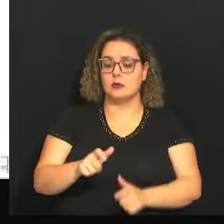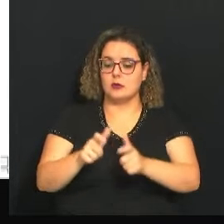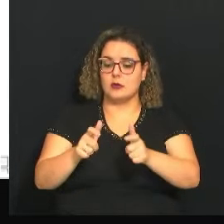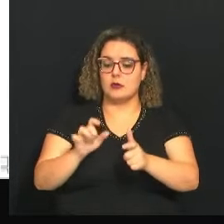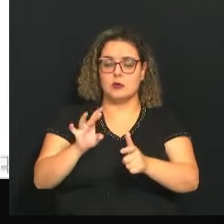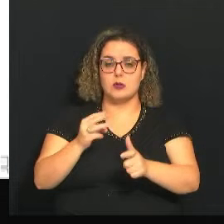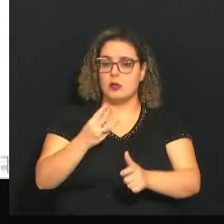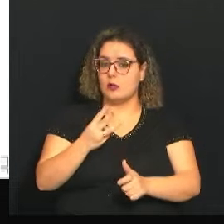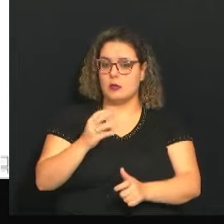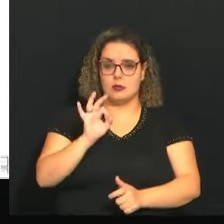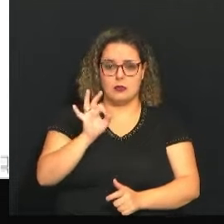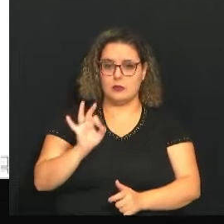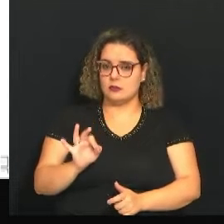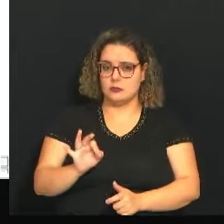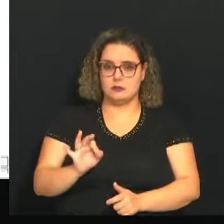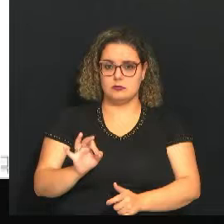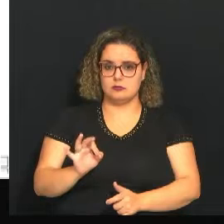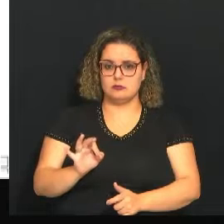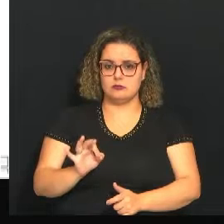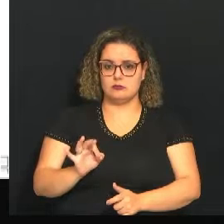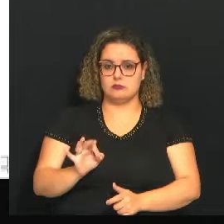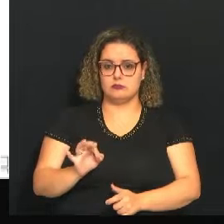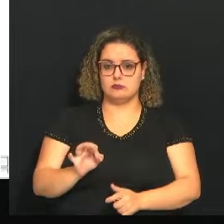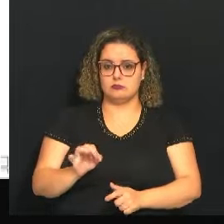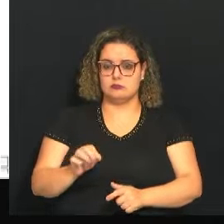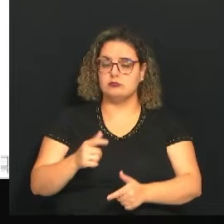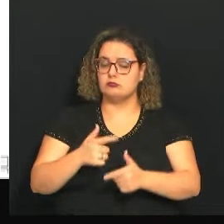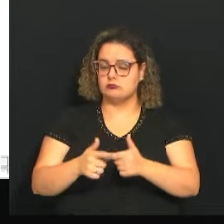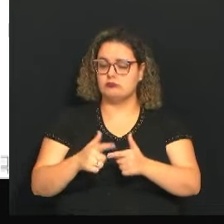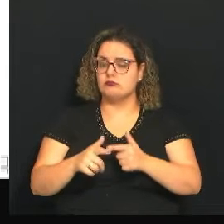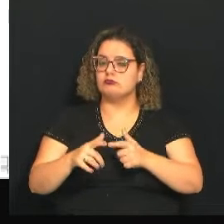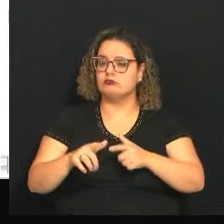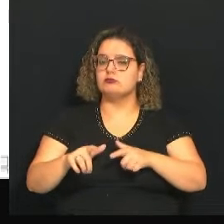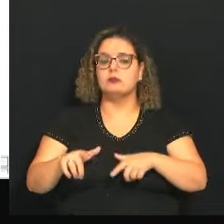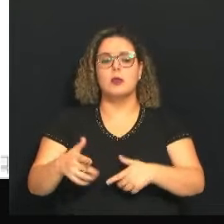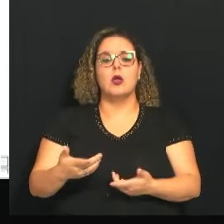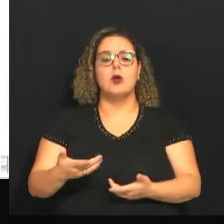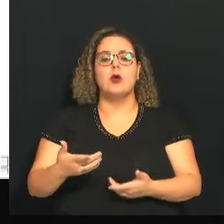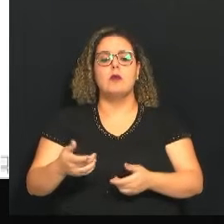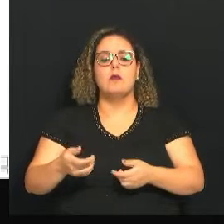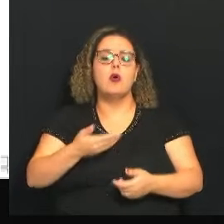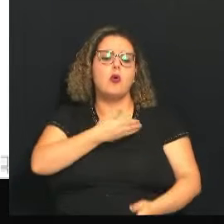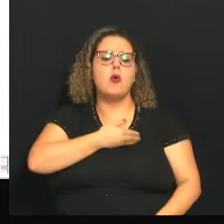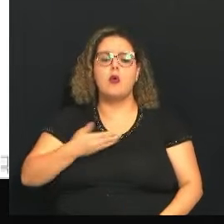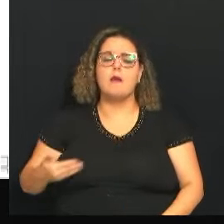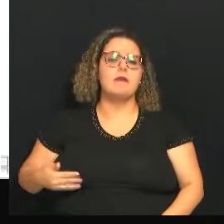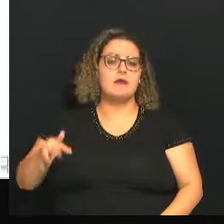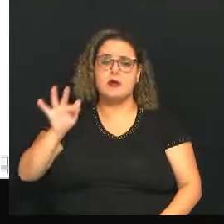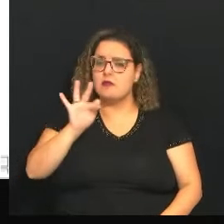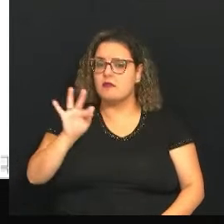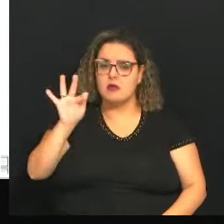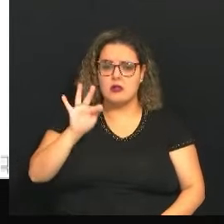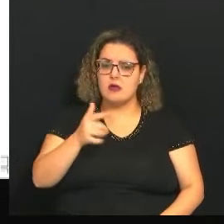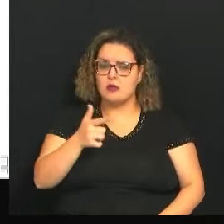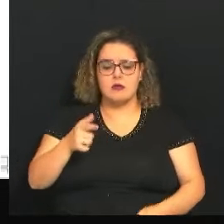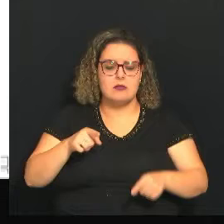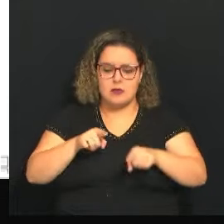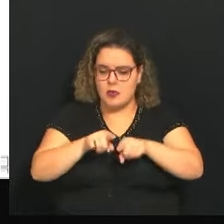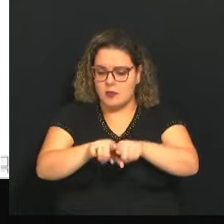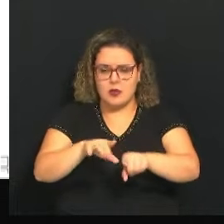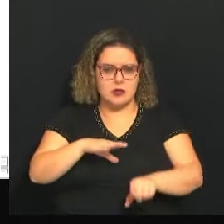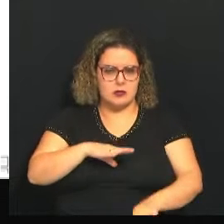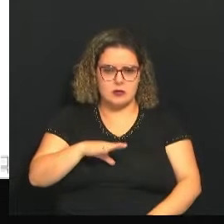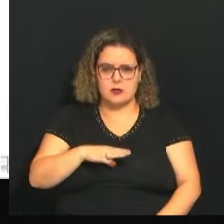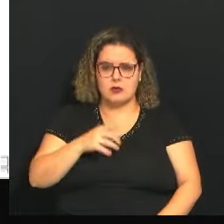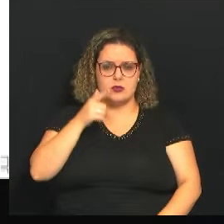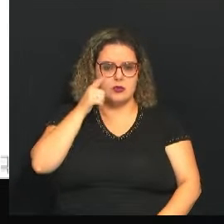problema de programa de governo federal, que não manda recurso para nós, que não tem uma parceria com a cidade, não consegue olhar